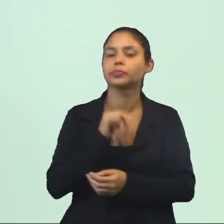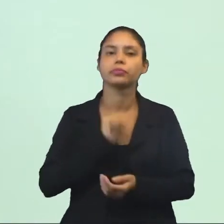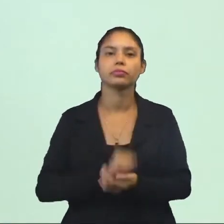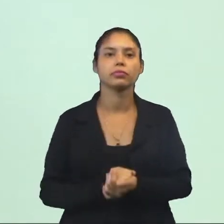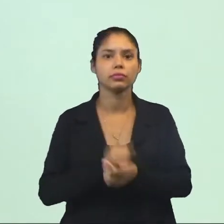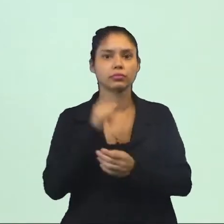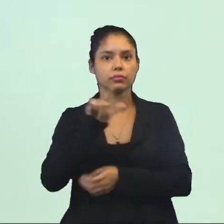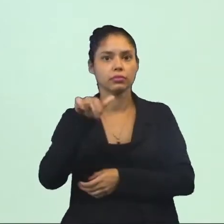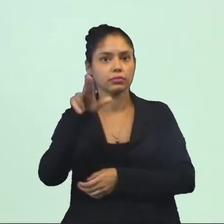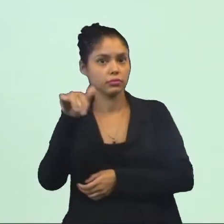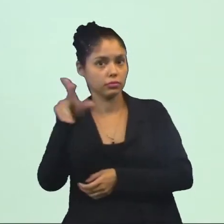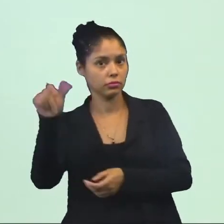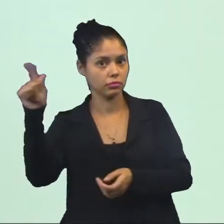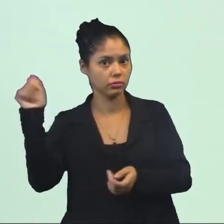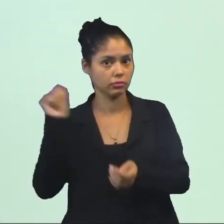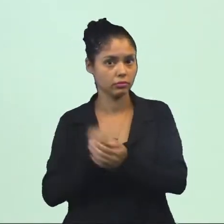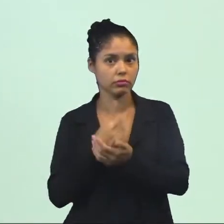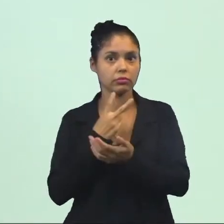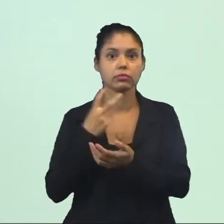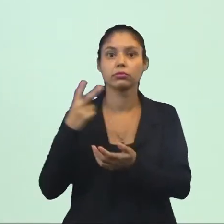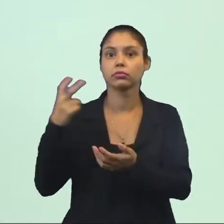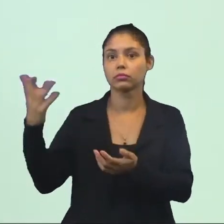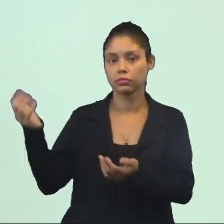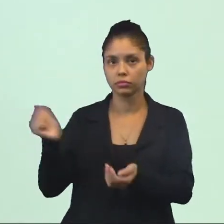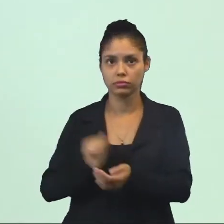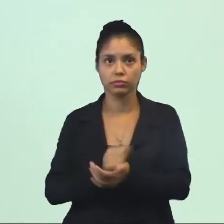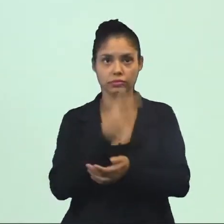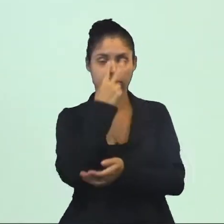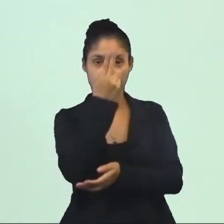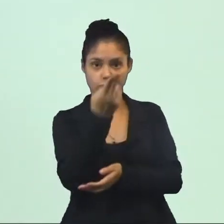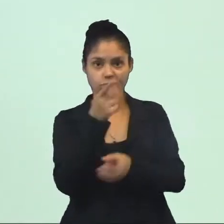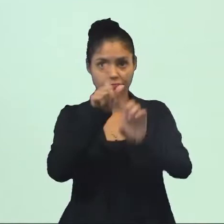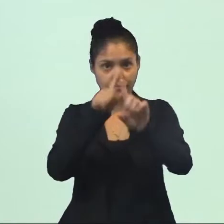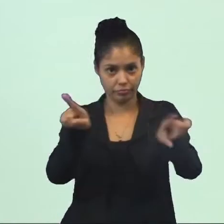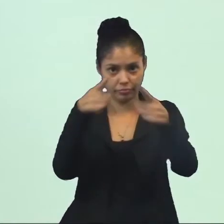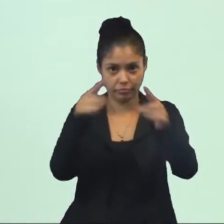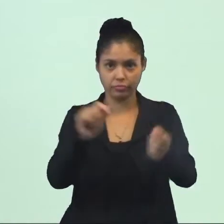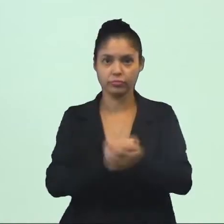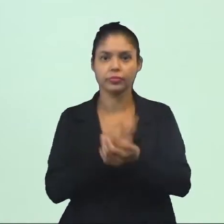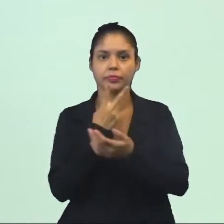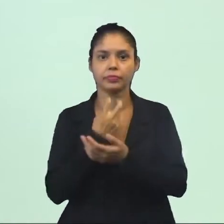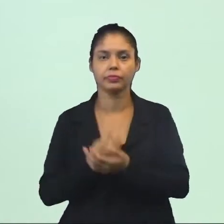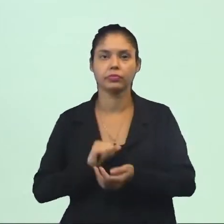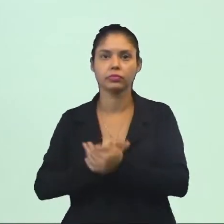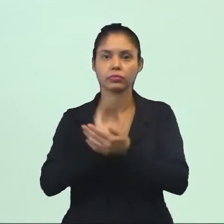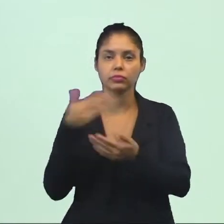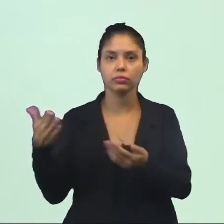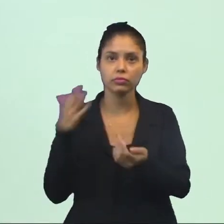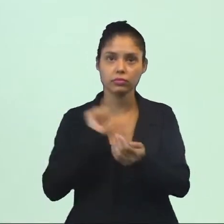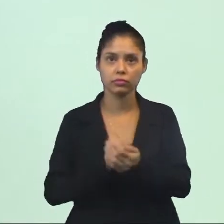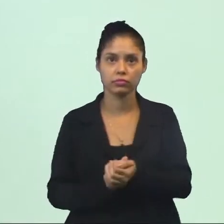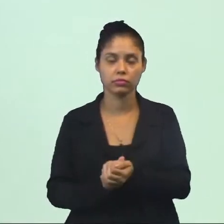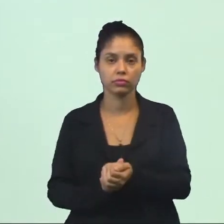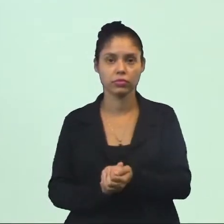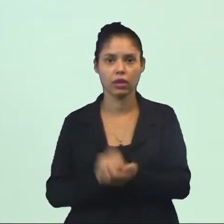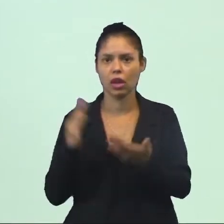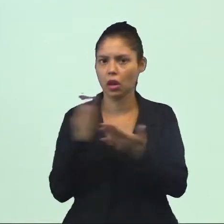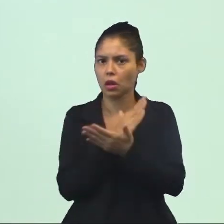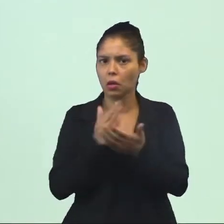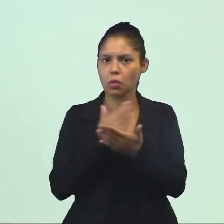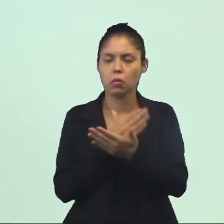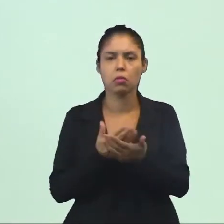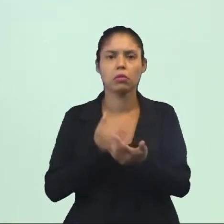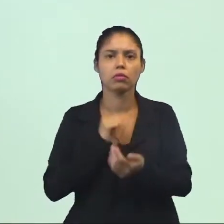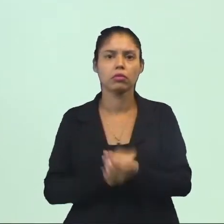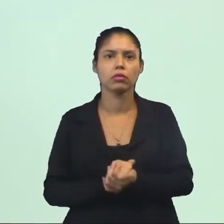lá lá parecer uma música para ver a voz quando você coloca o instrumento